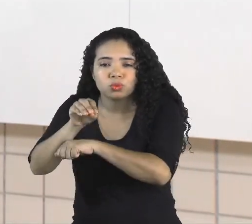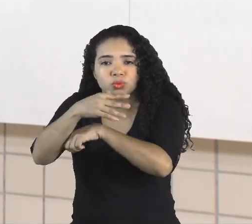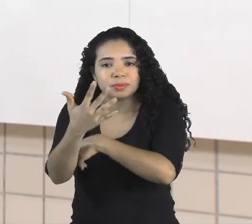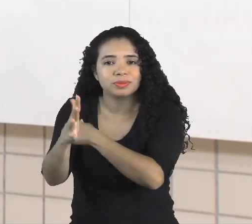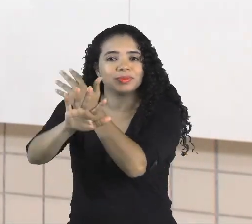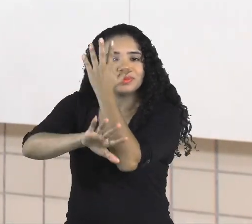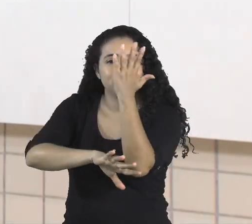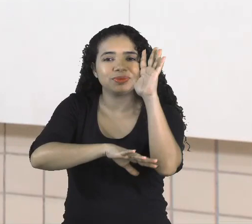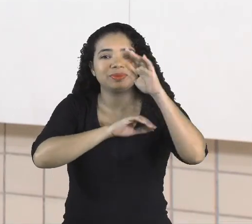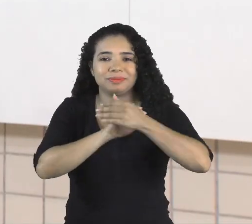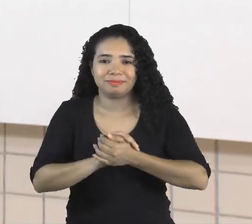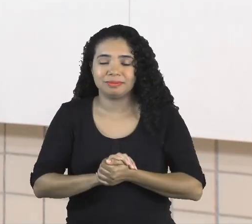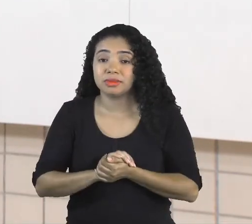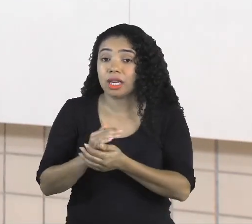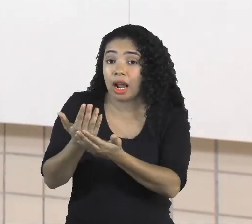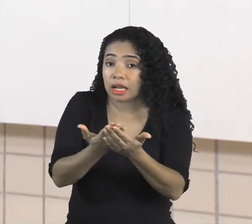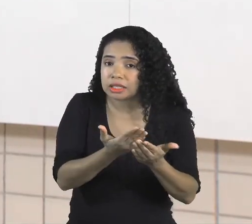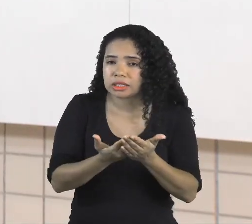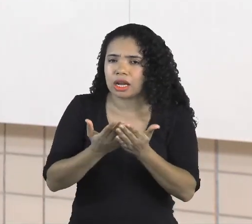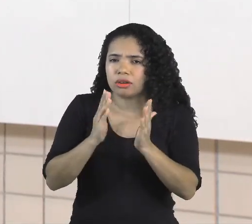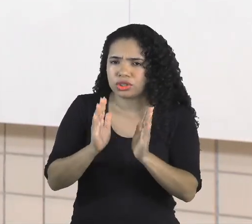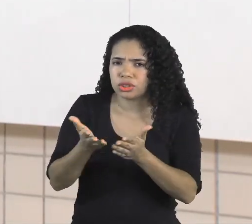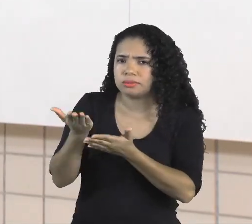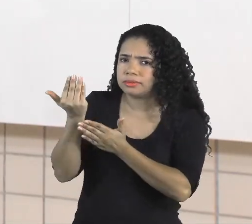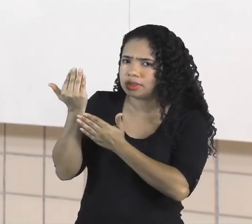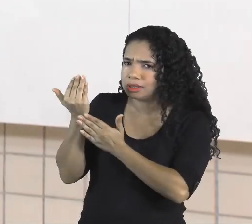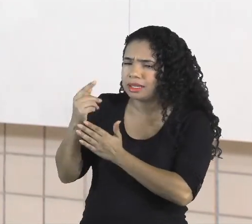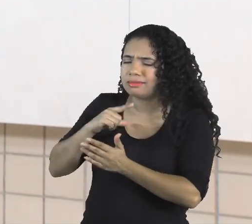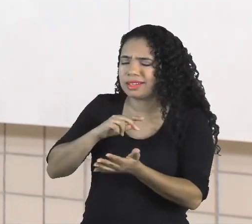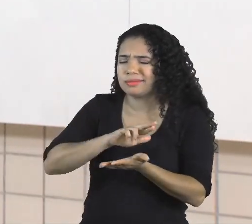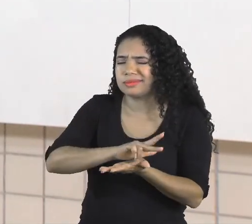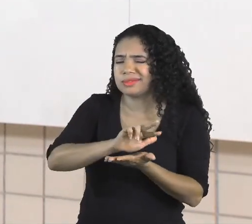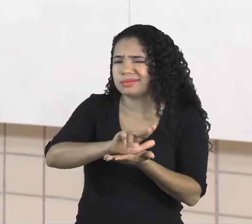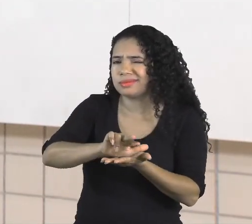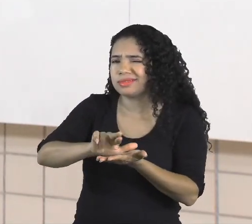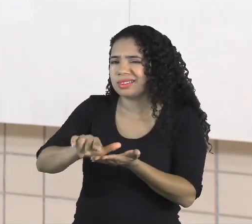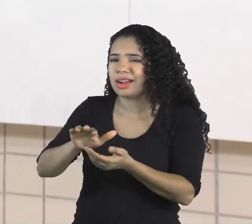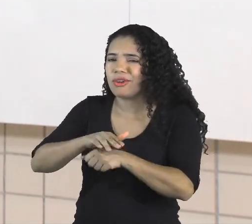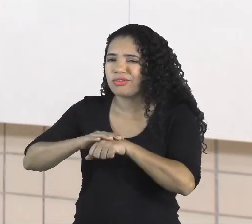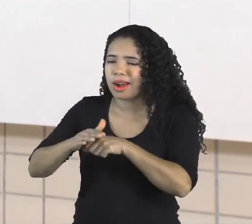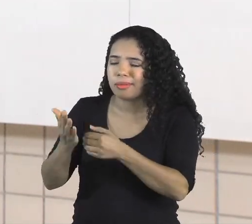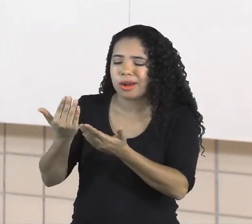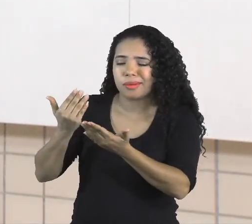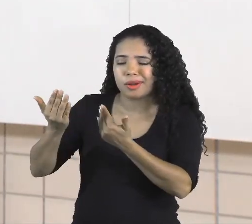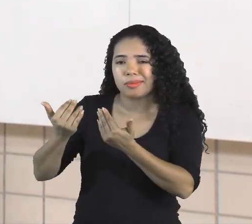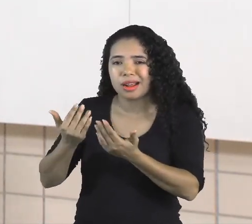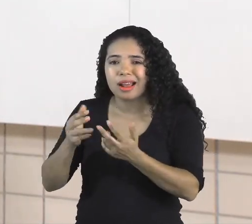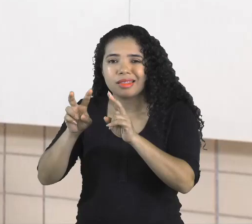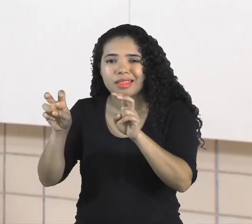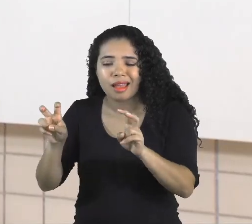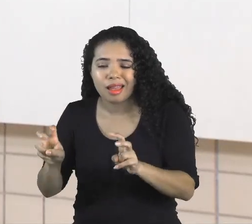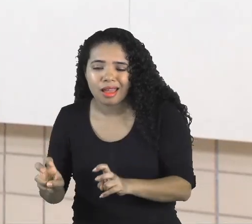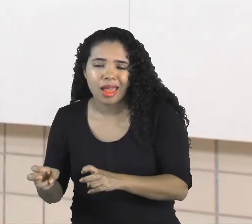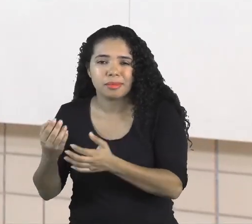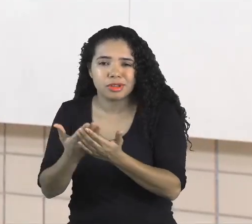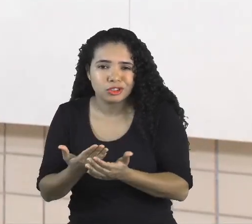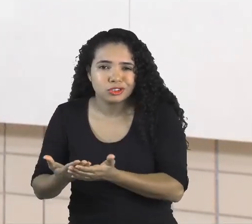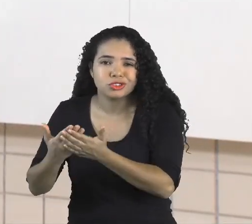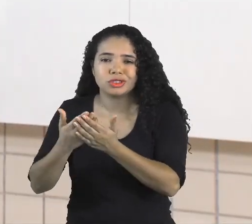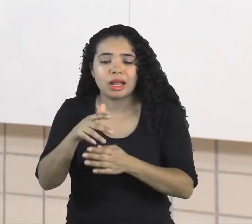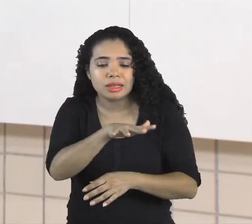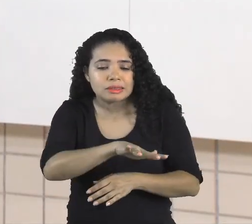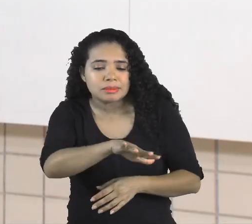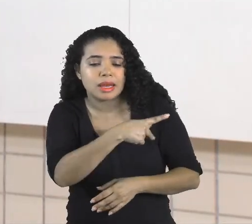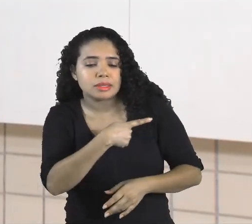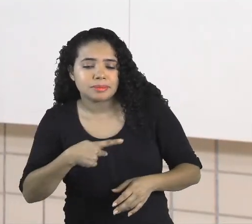a semana, durante as aulas que a gente passou, teve várias conversas sobre espaço público, espaço privado, o que